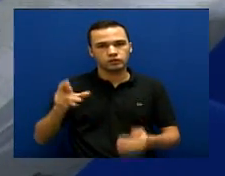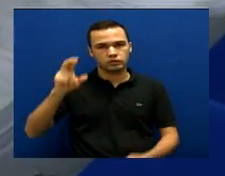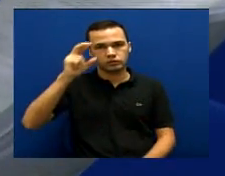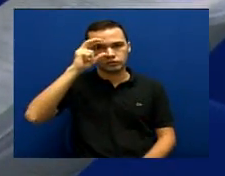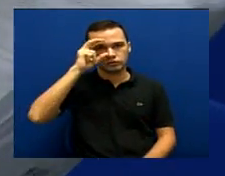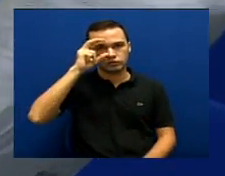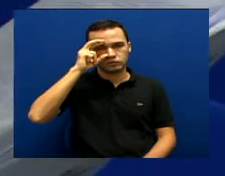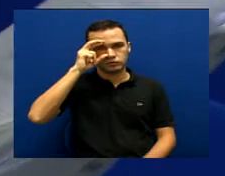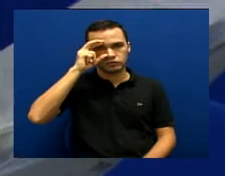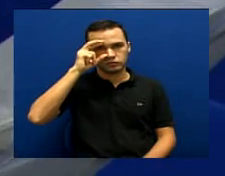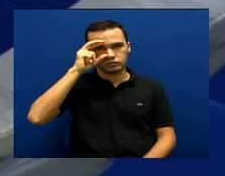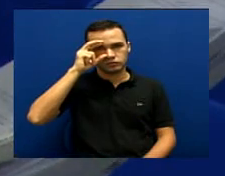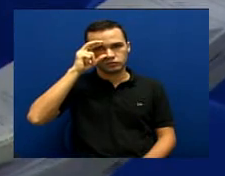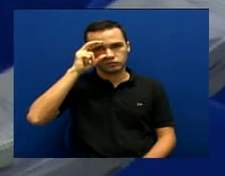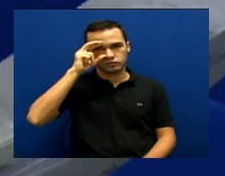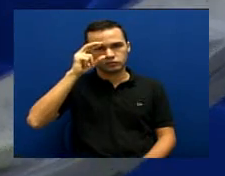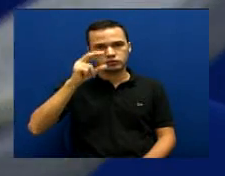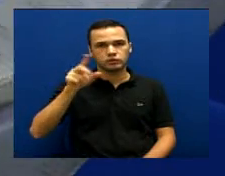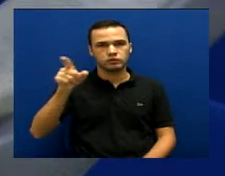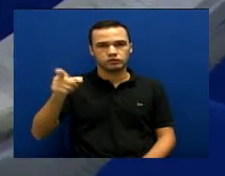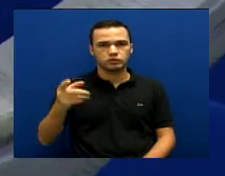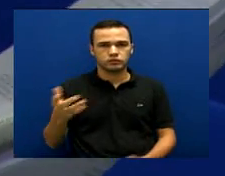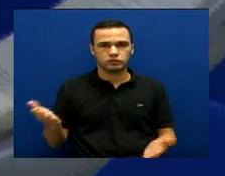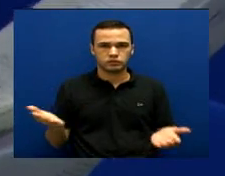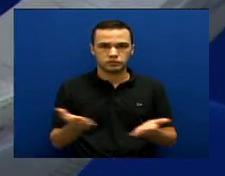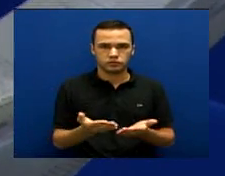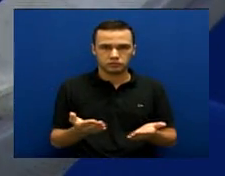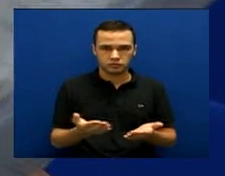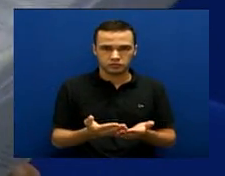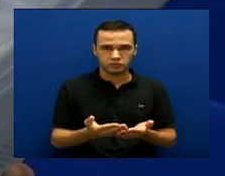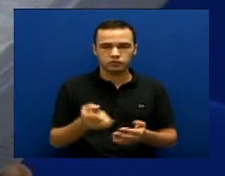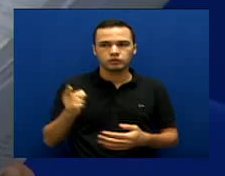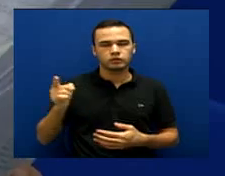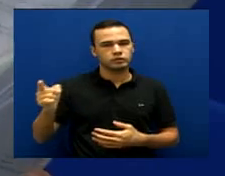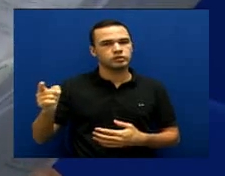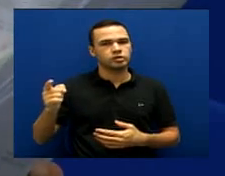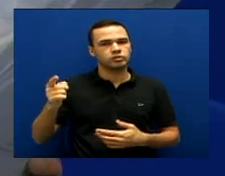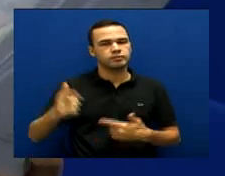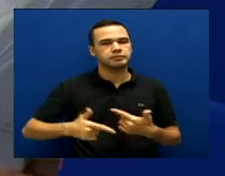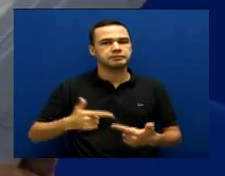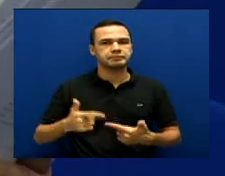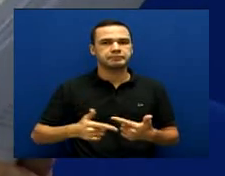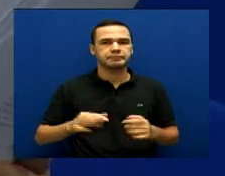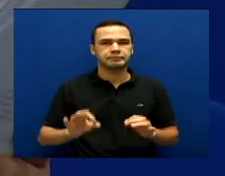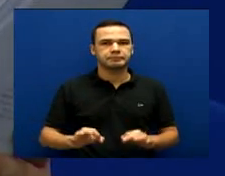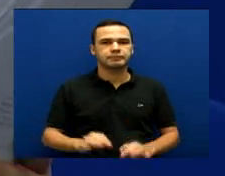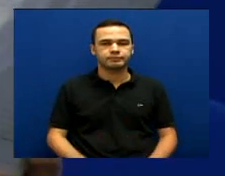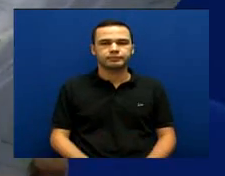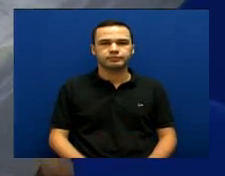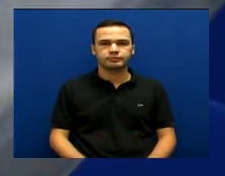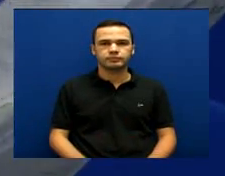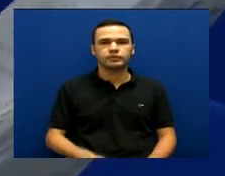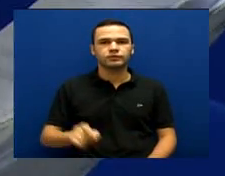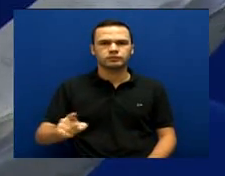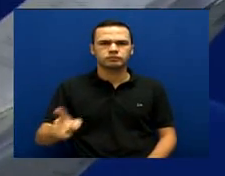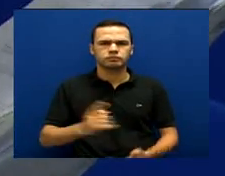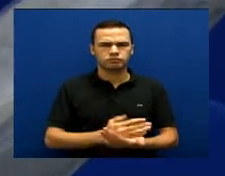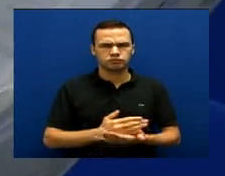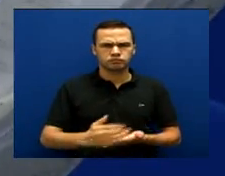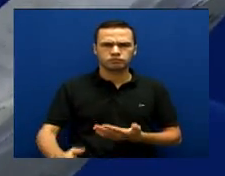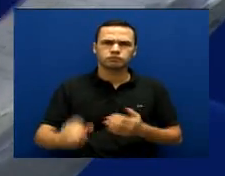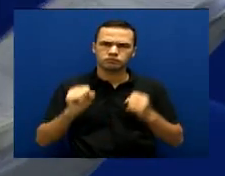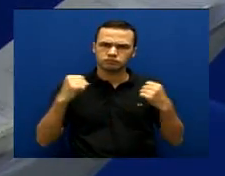né o meu agora de voto escoteiro né que tome as providências